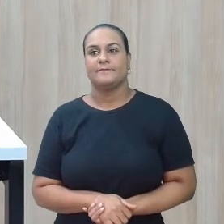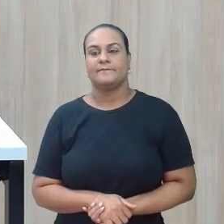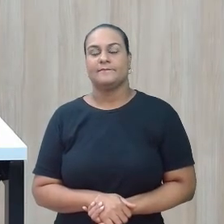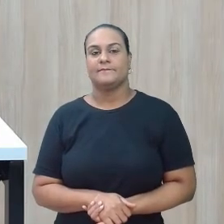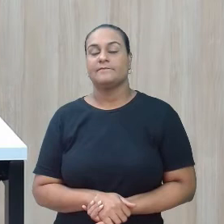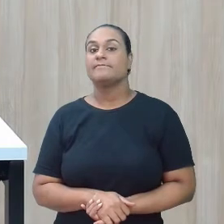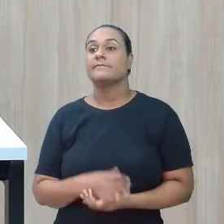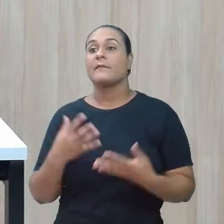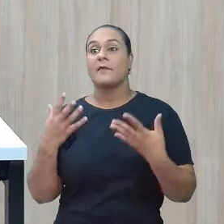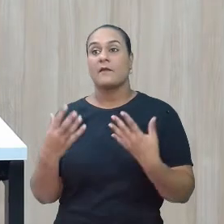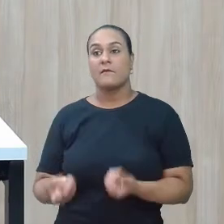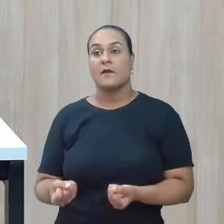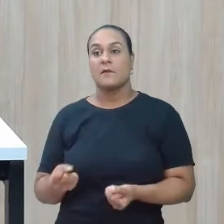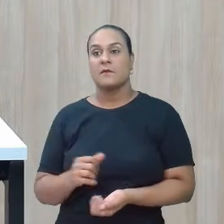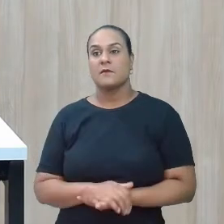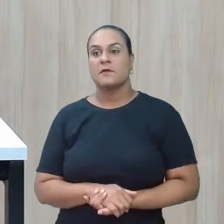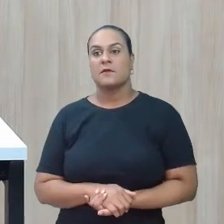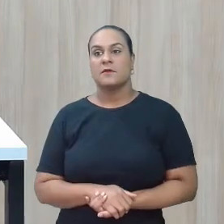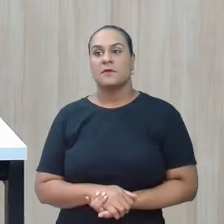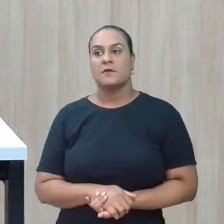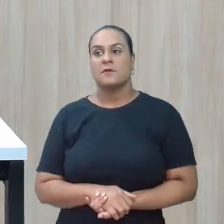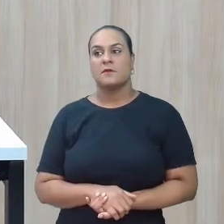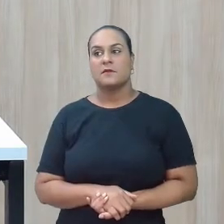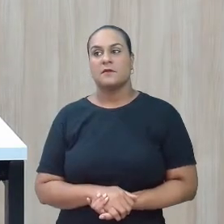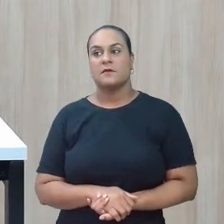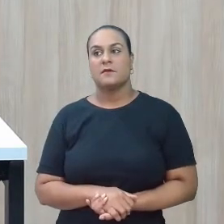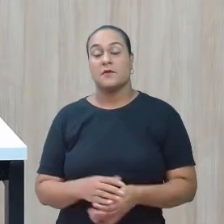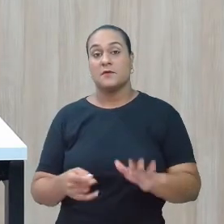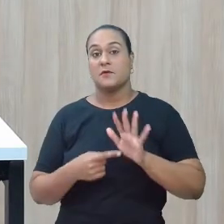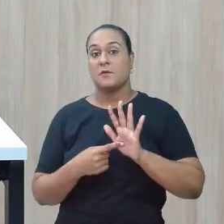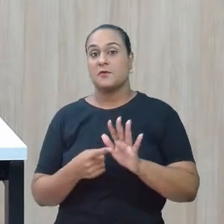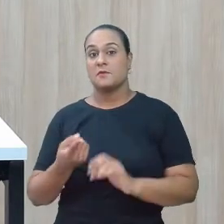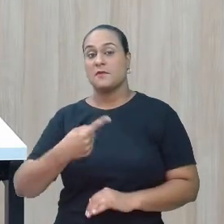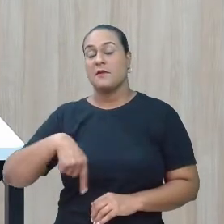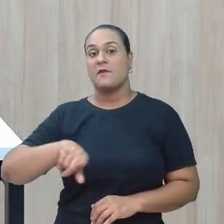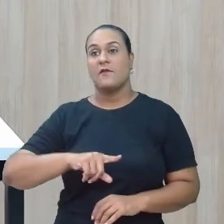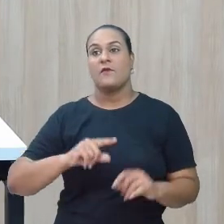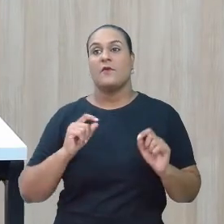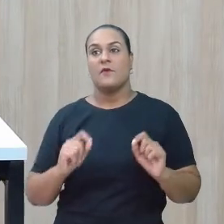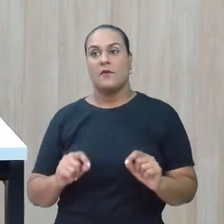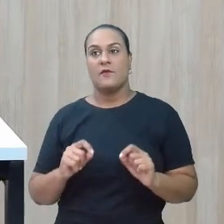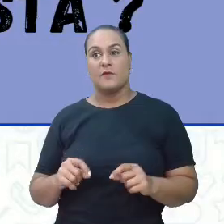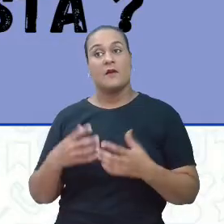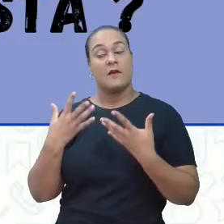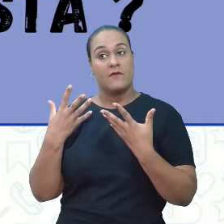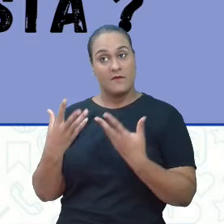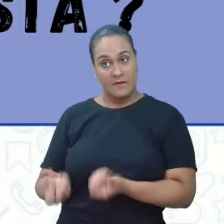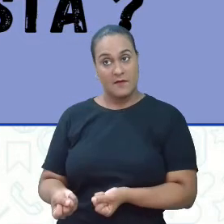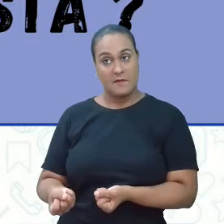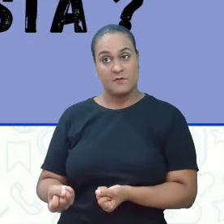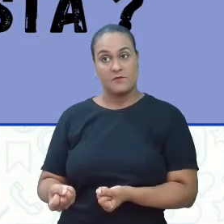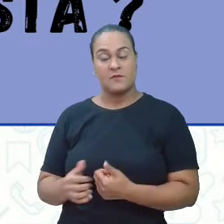Vamos lá, né? Eu agora, olha o que eu estou trazendo aqui para vocês. Vamos